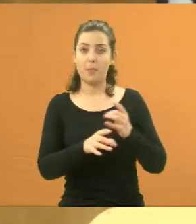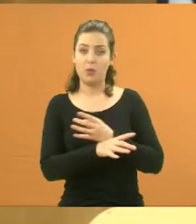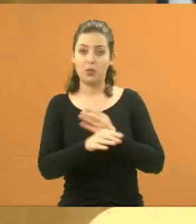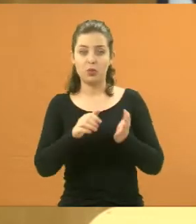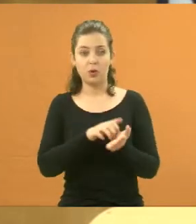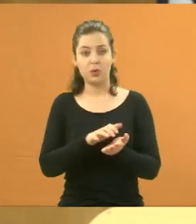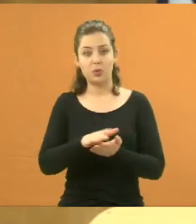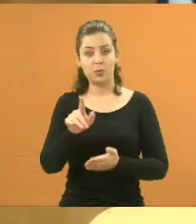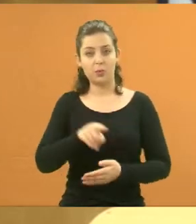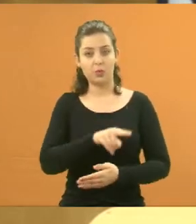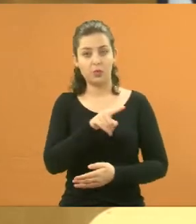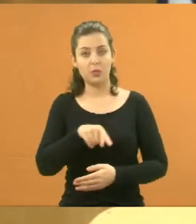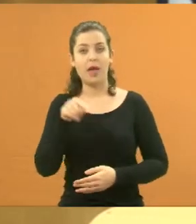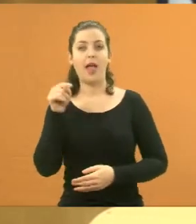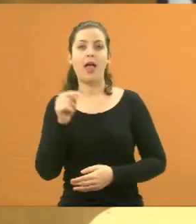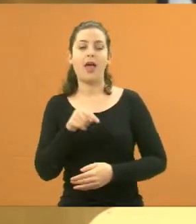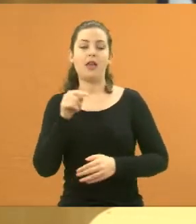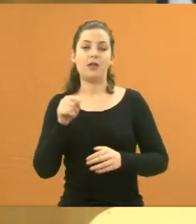o projeto é esse.